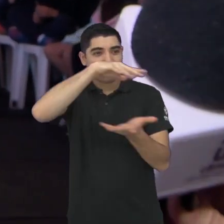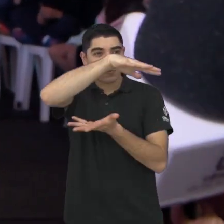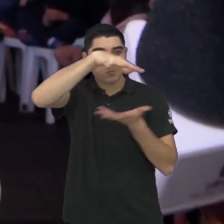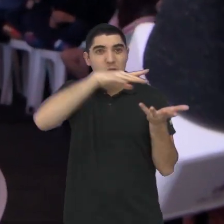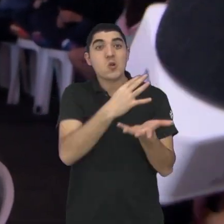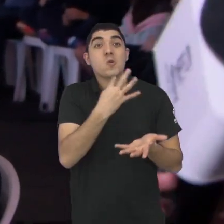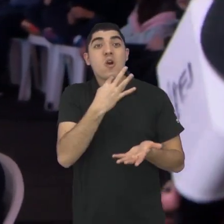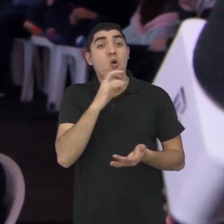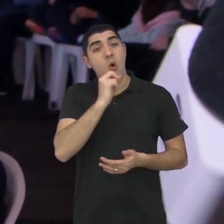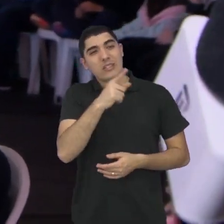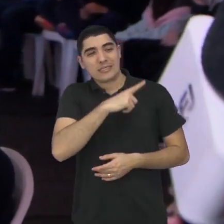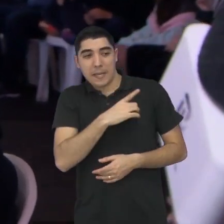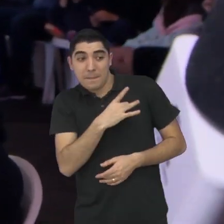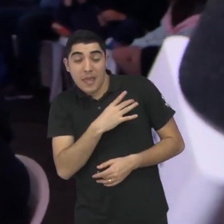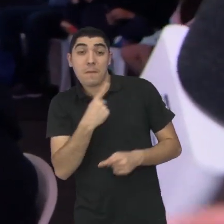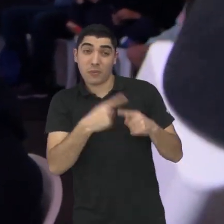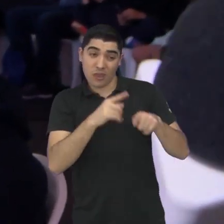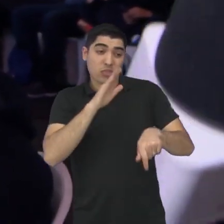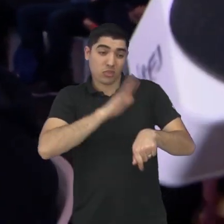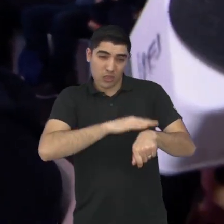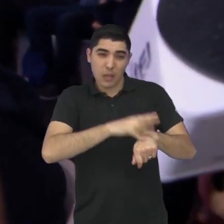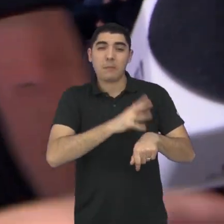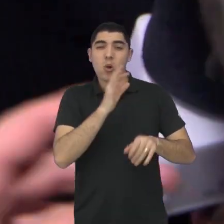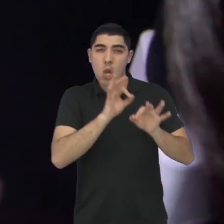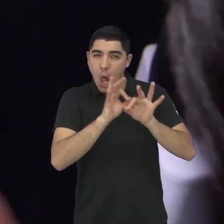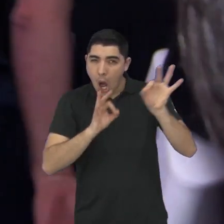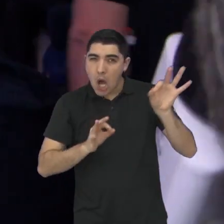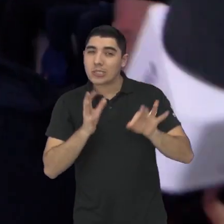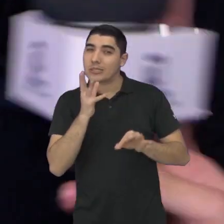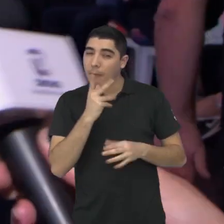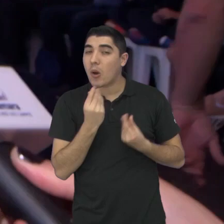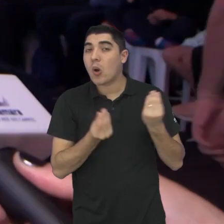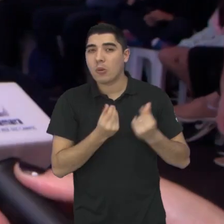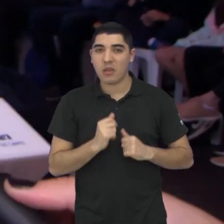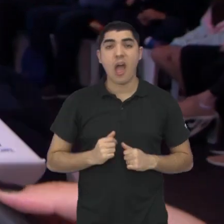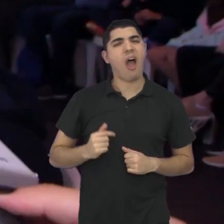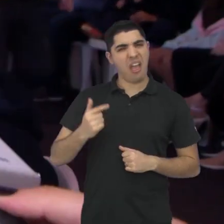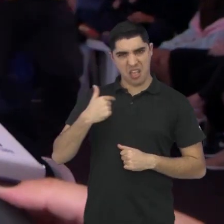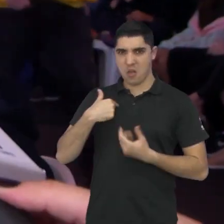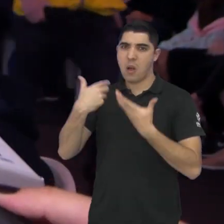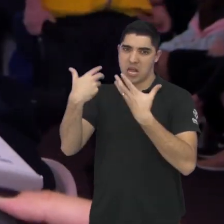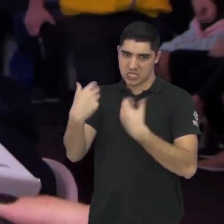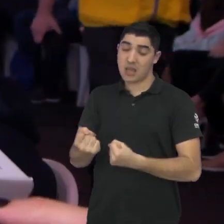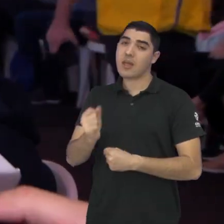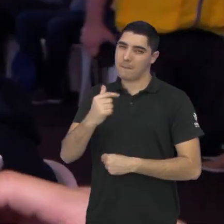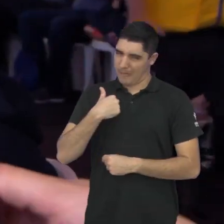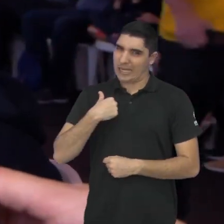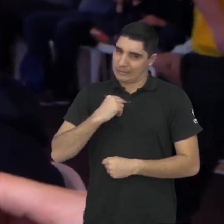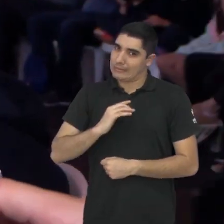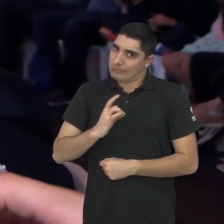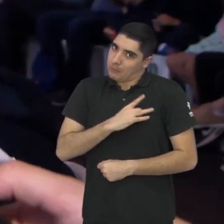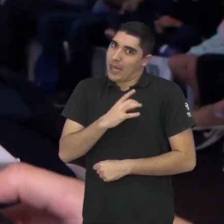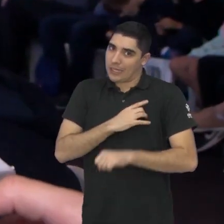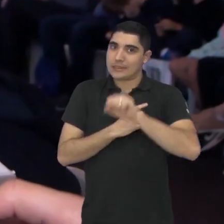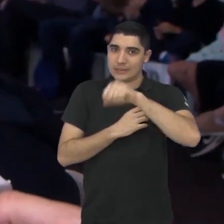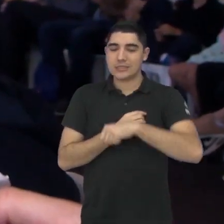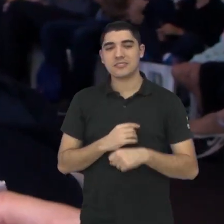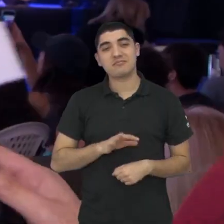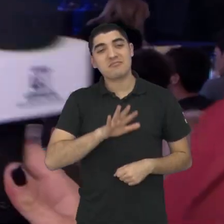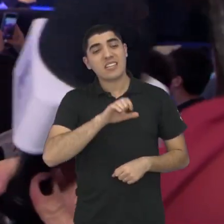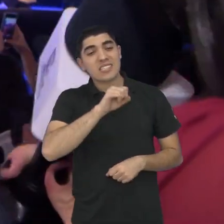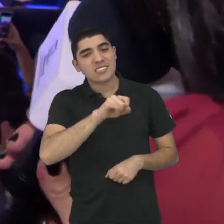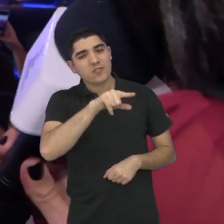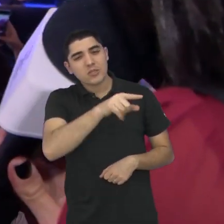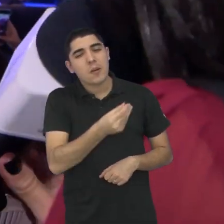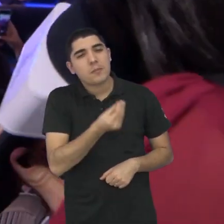espaço, você iria ou você teria medo? Assim, porque é muito tempo, longe de todo mundo. Eu iria, mas eu ficaria com muito medo.